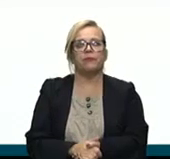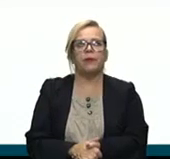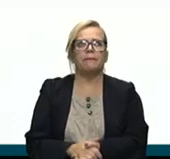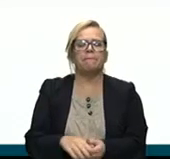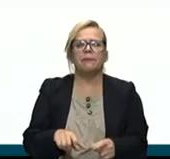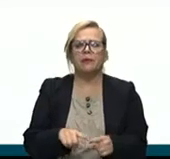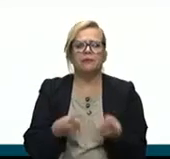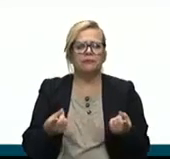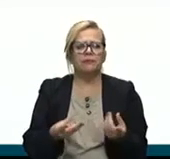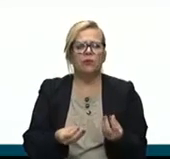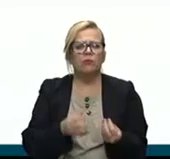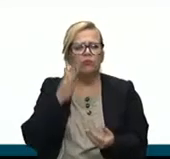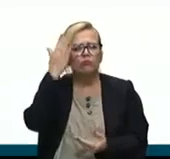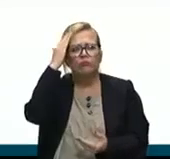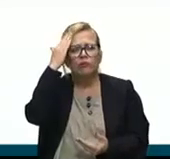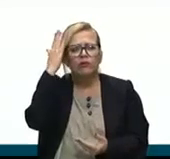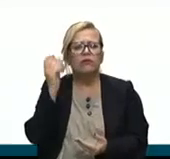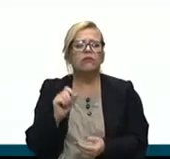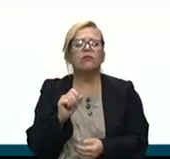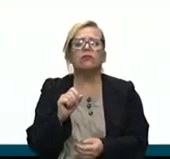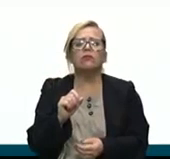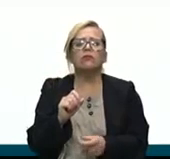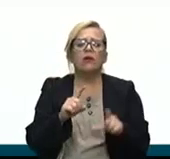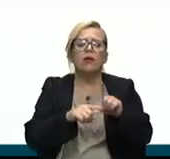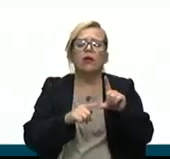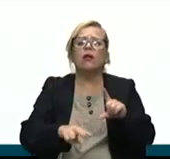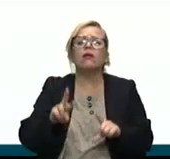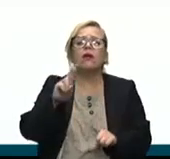professor, como que eu determino esse R? Como que eu